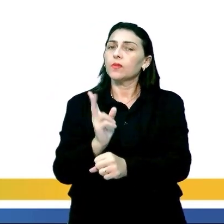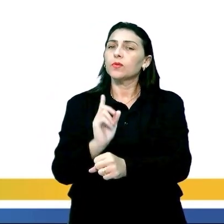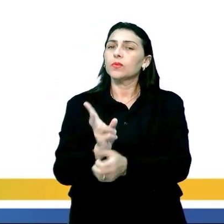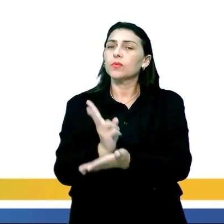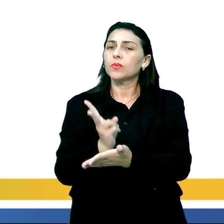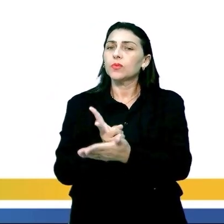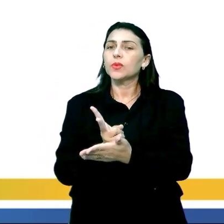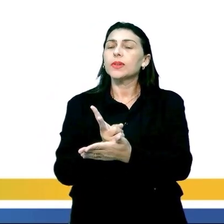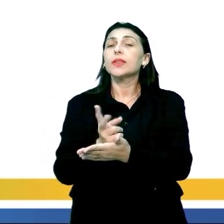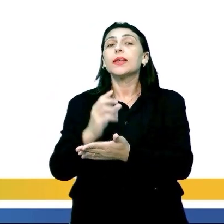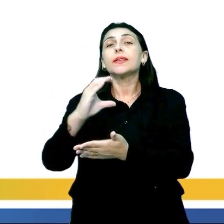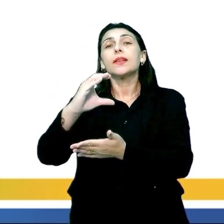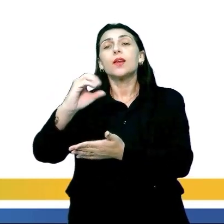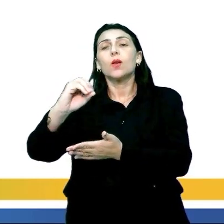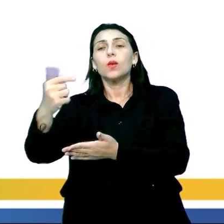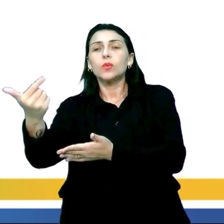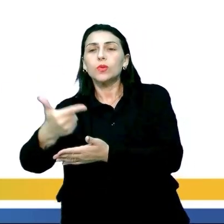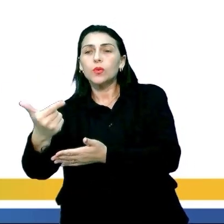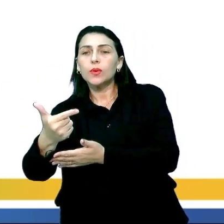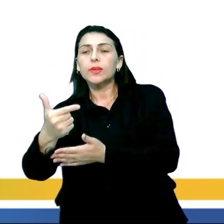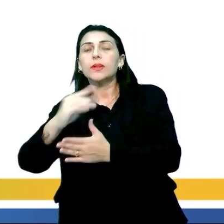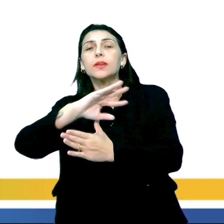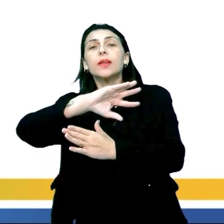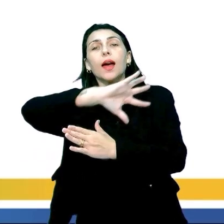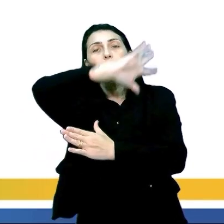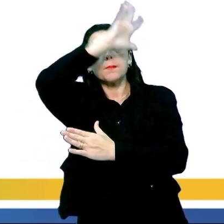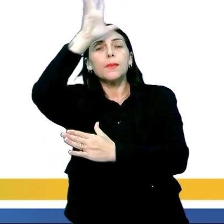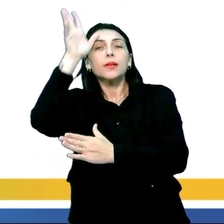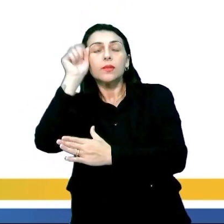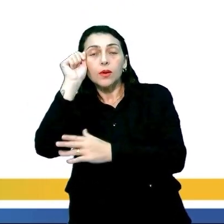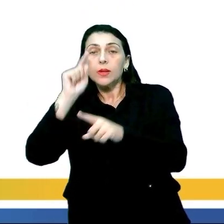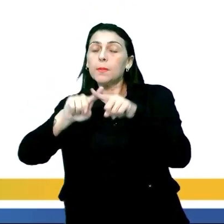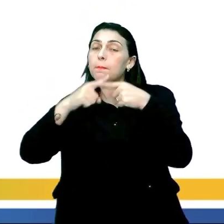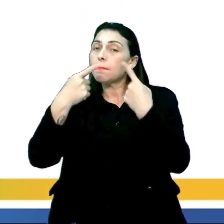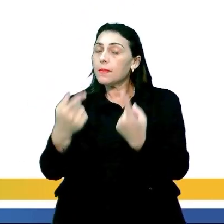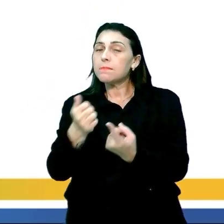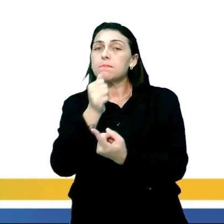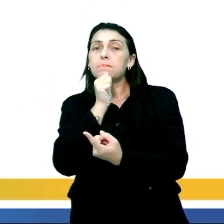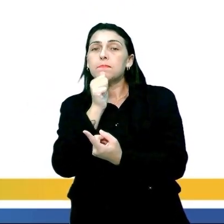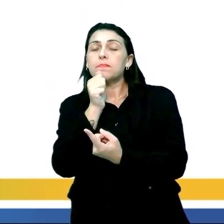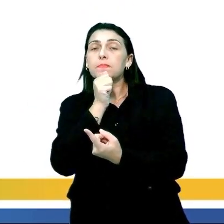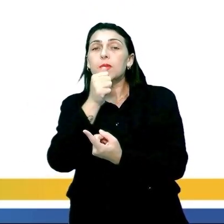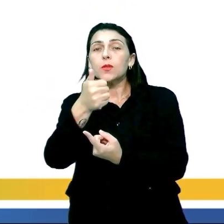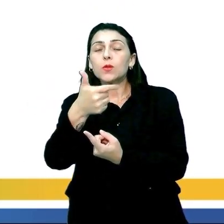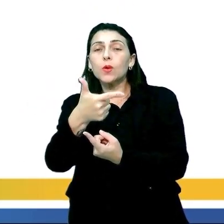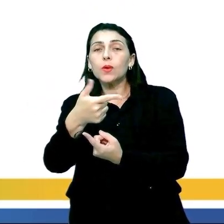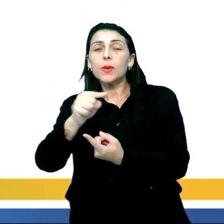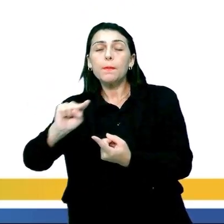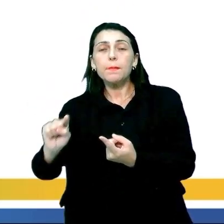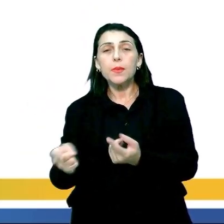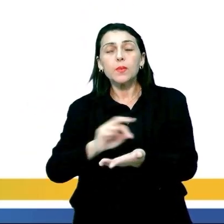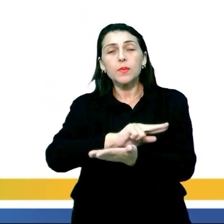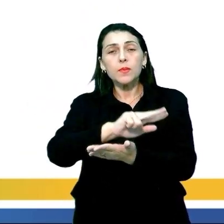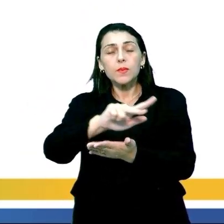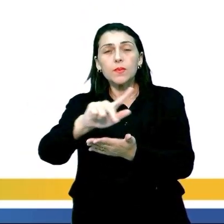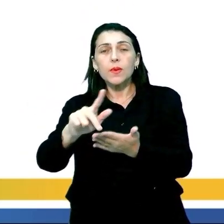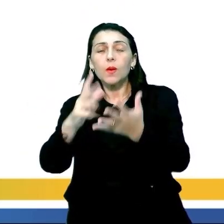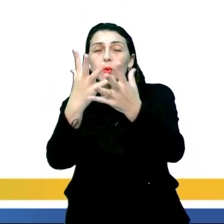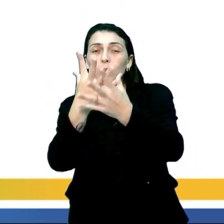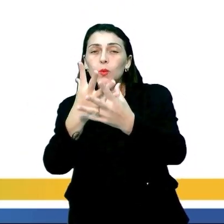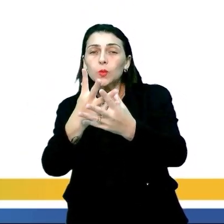nível de emissões de gás carbônico da Amazônia, mas ainda 12 mil espécies teriam